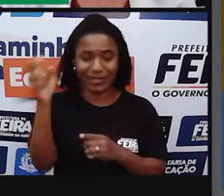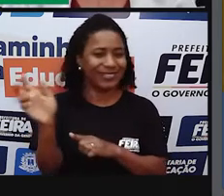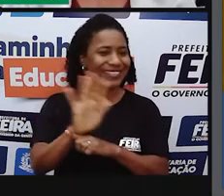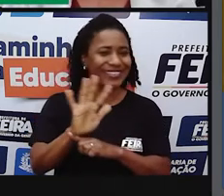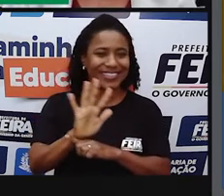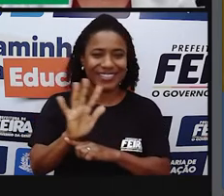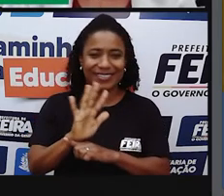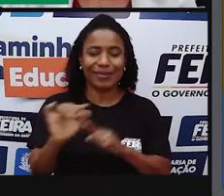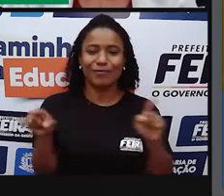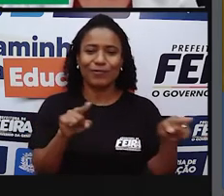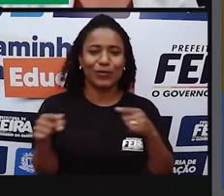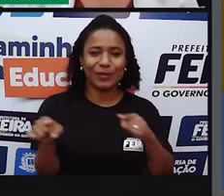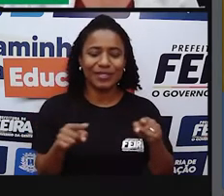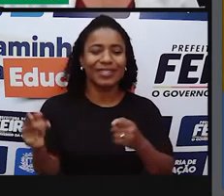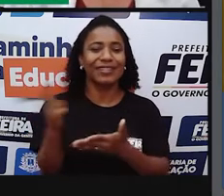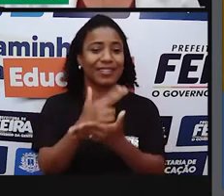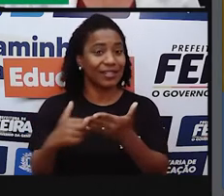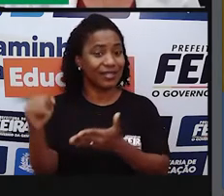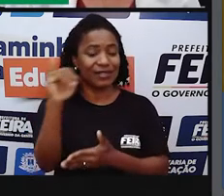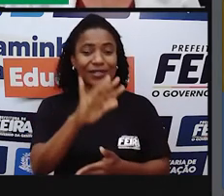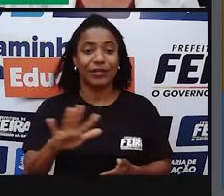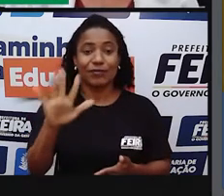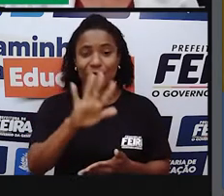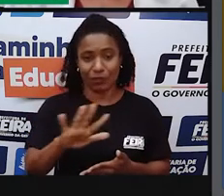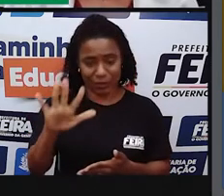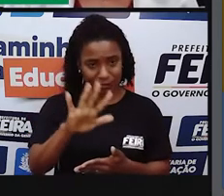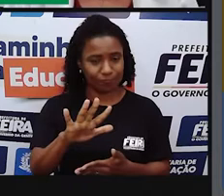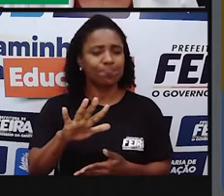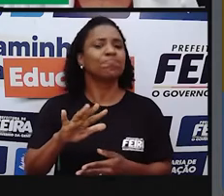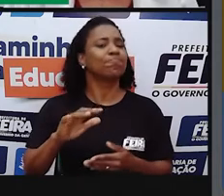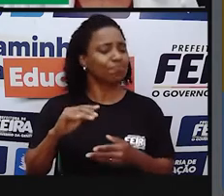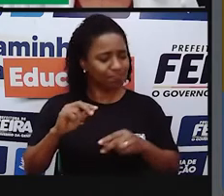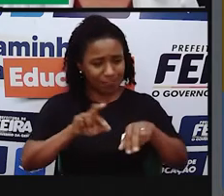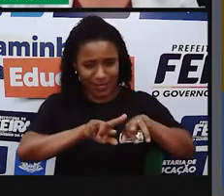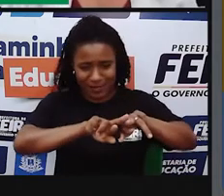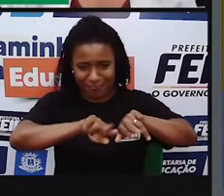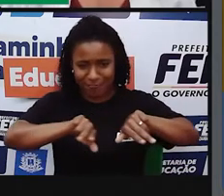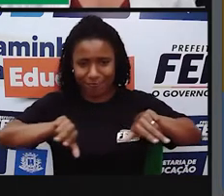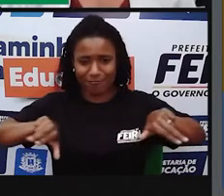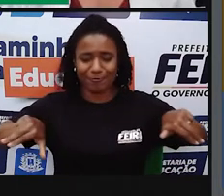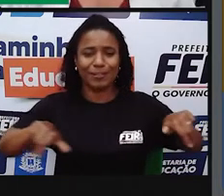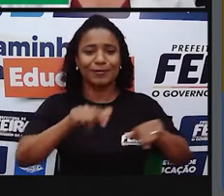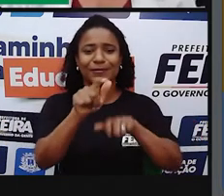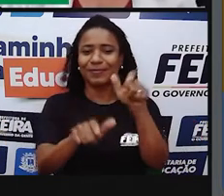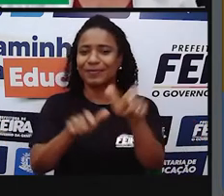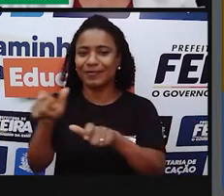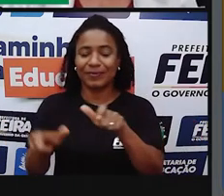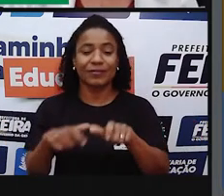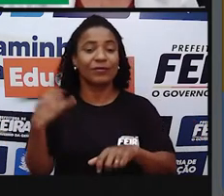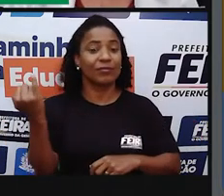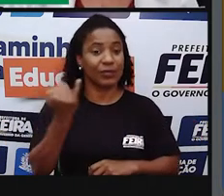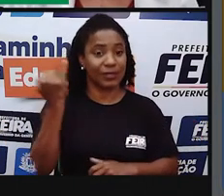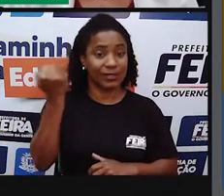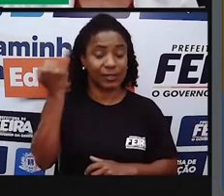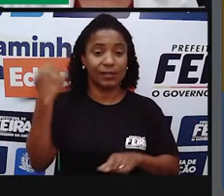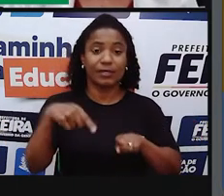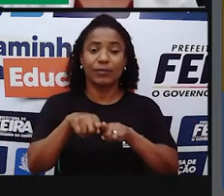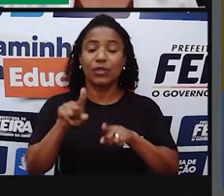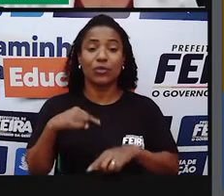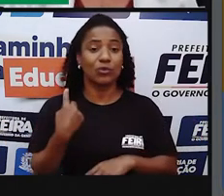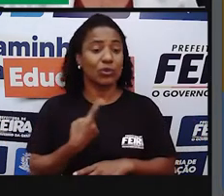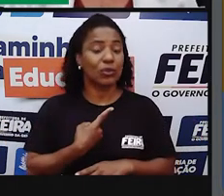música, as gravuras, para valorizar a diversidade. Vamos também compreender de forma